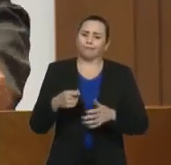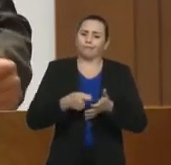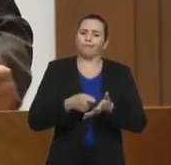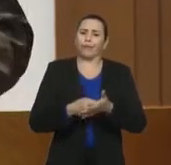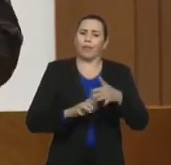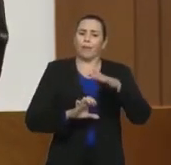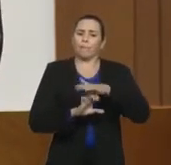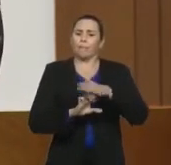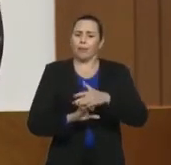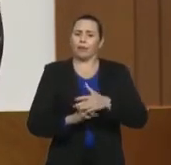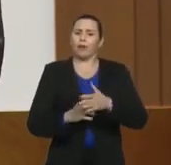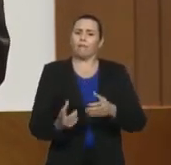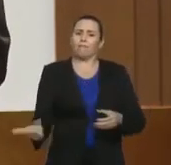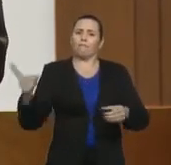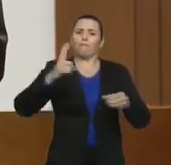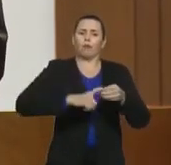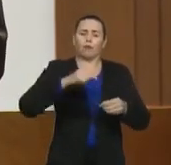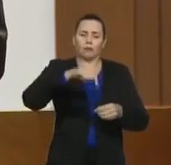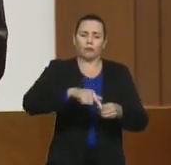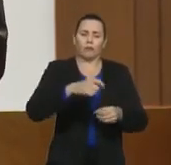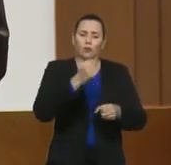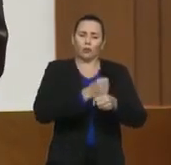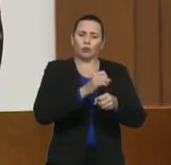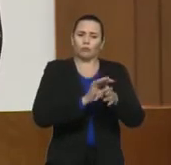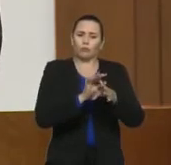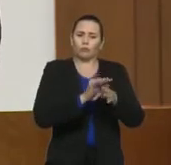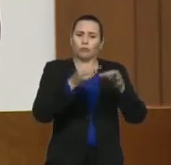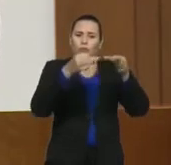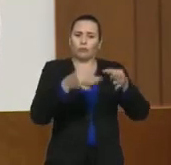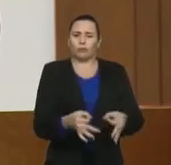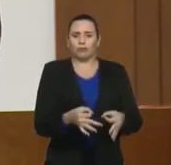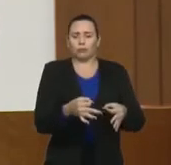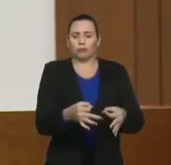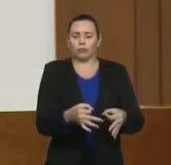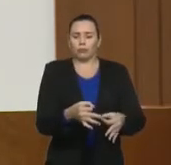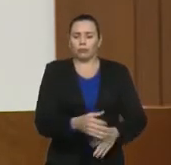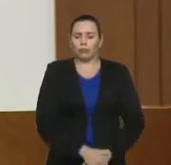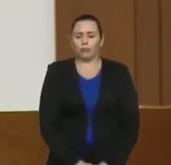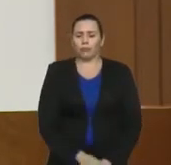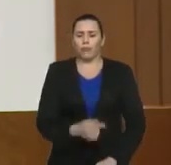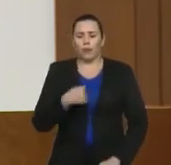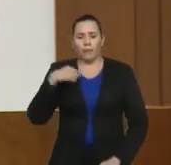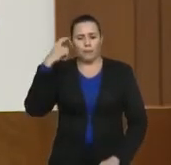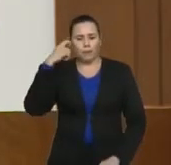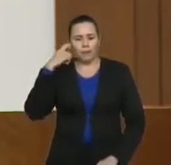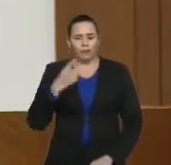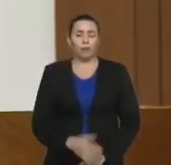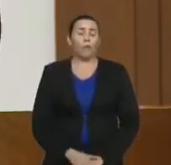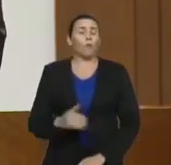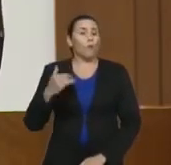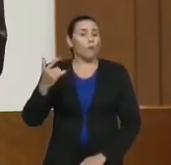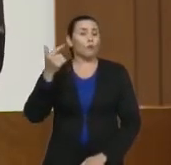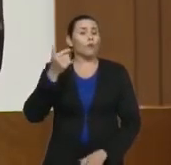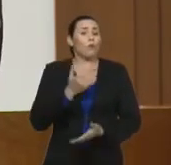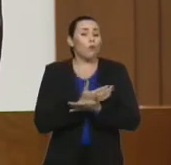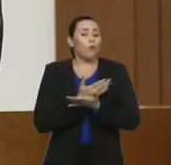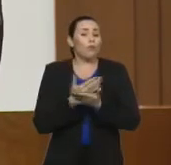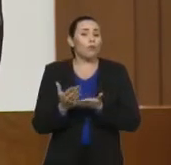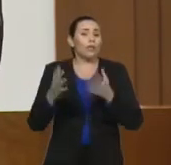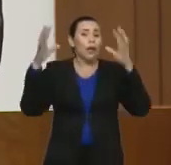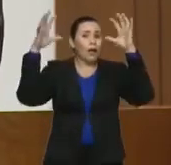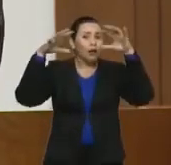áreas de erosão que estão... Acredito, deputado Fábio Braga, na hora de começar o novo inverno, a estrada